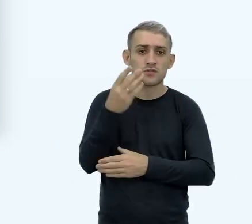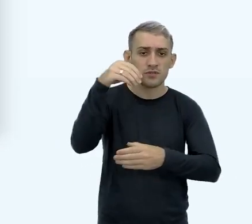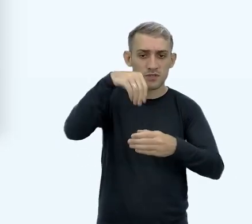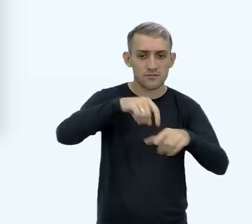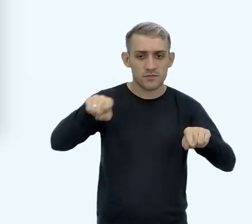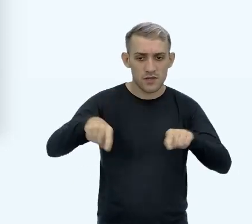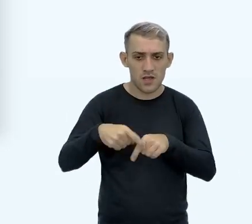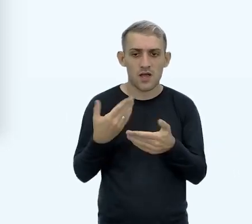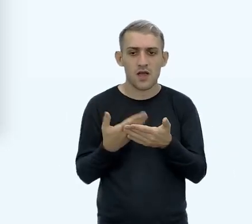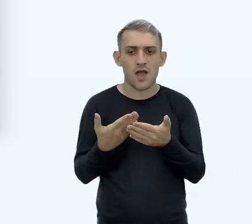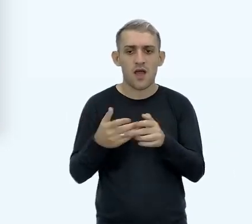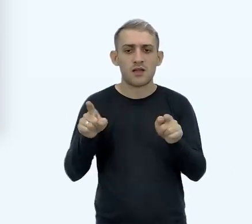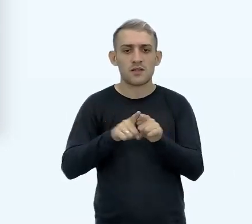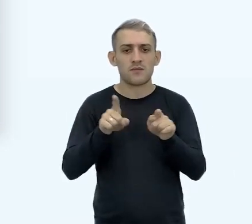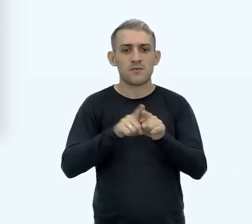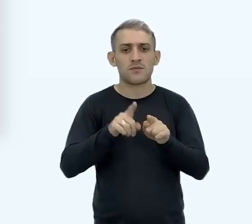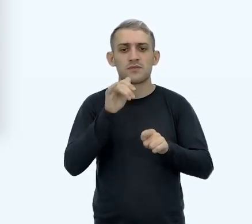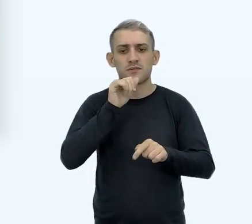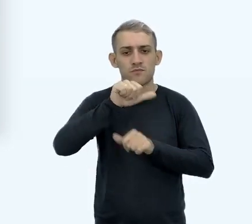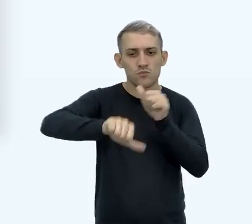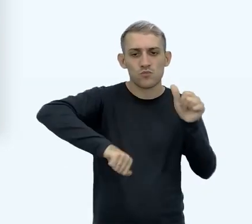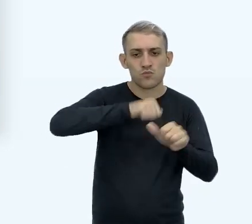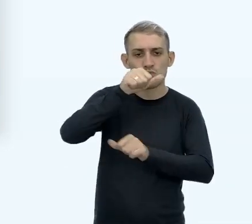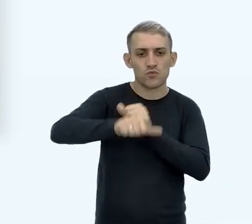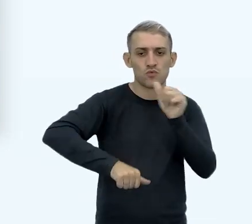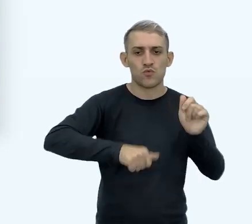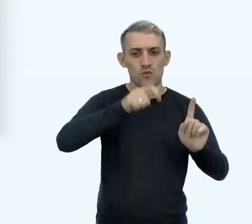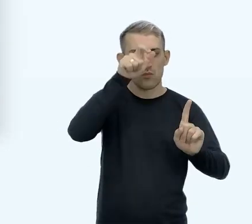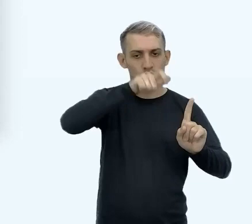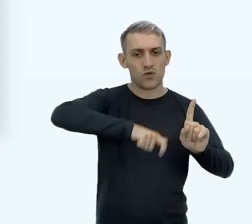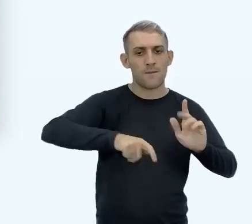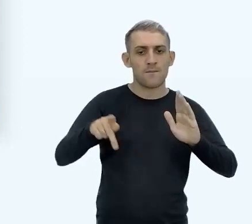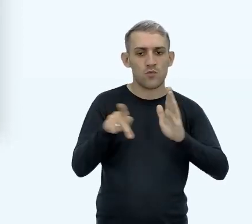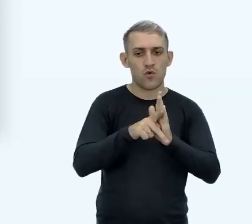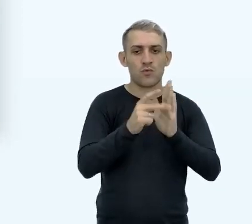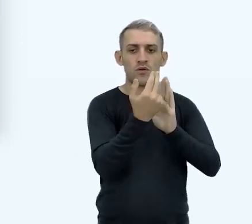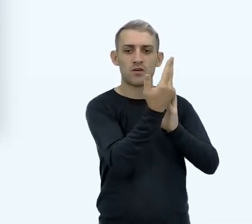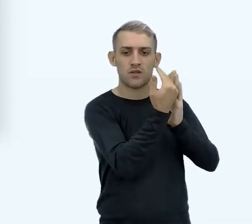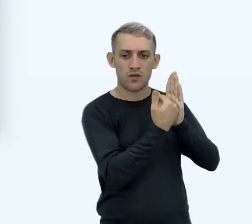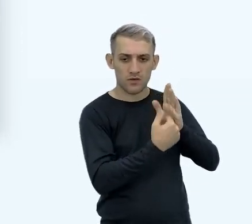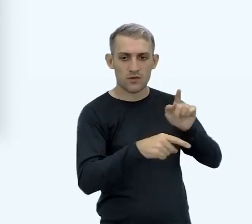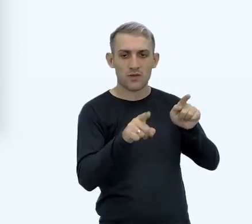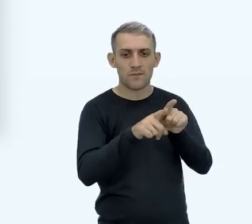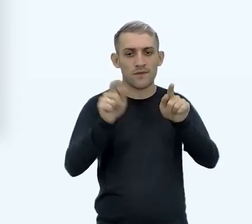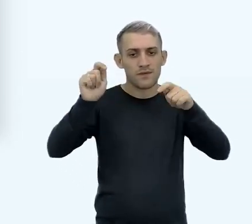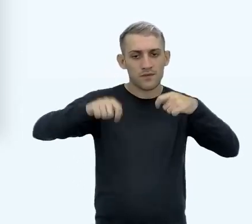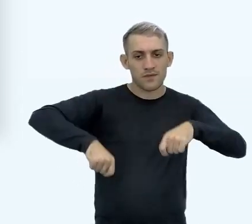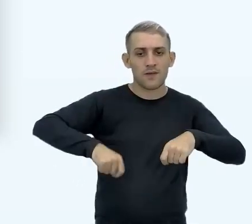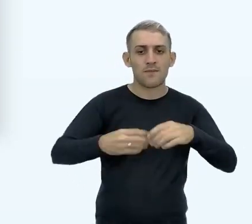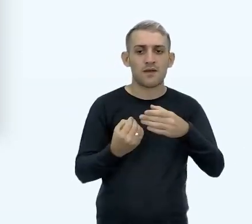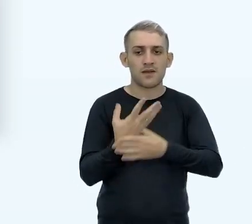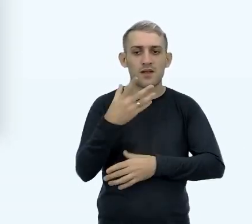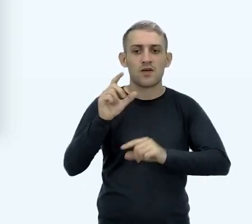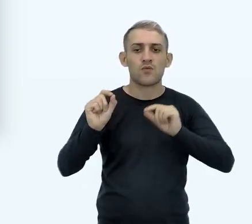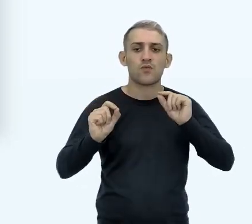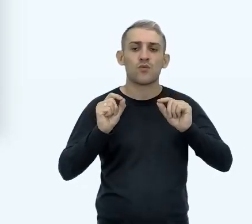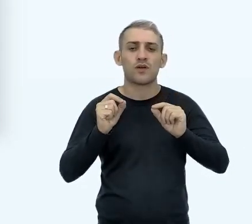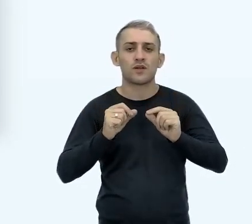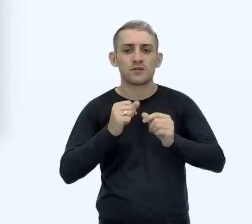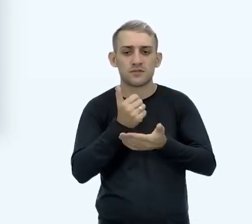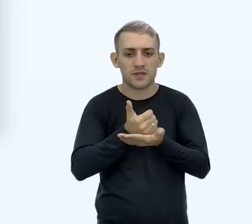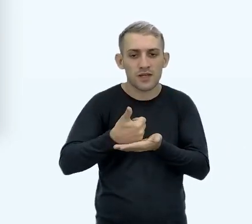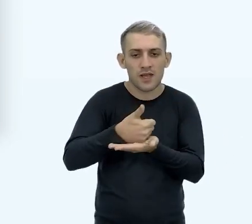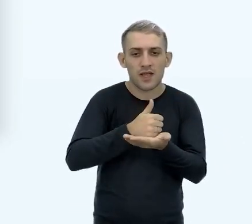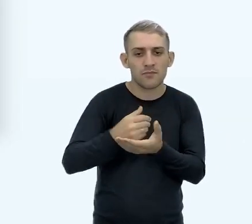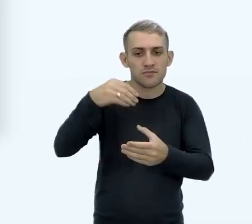sala de aula. Então eles foram transformados em personagens, em animações, para que eles possam criar games dentro